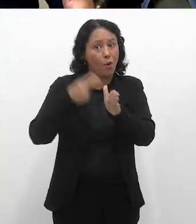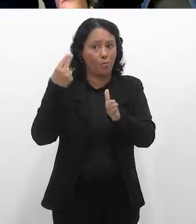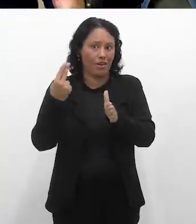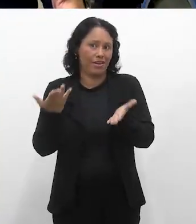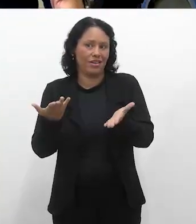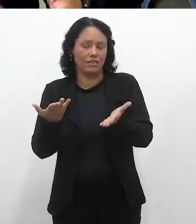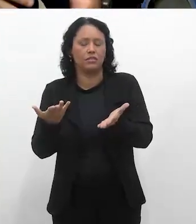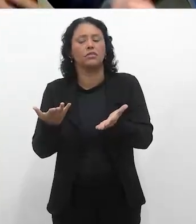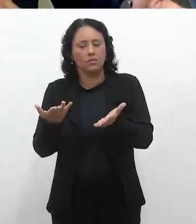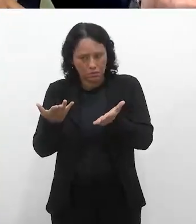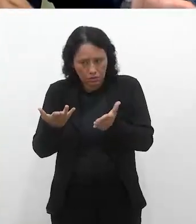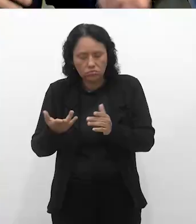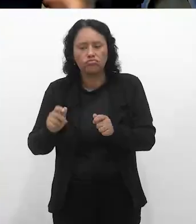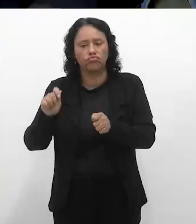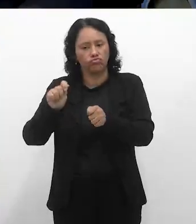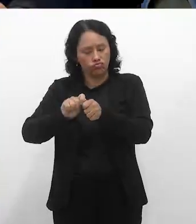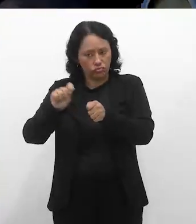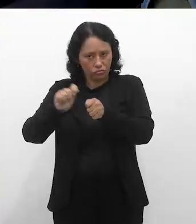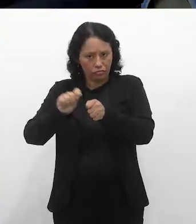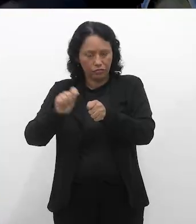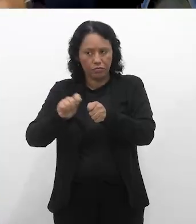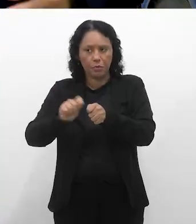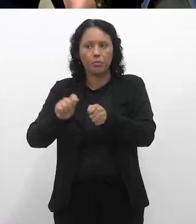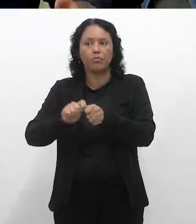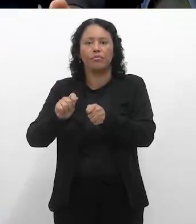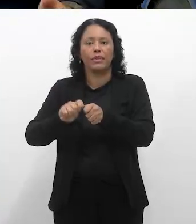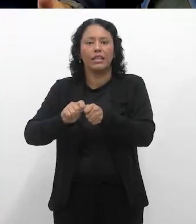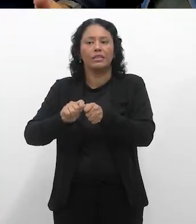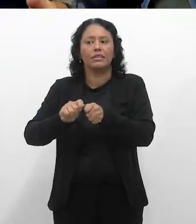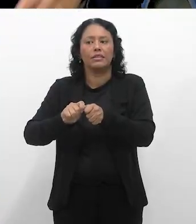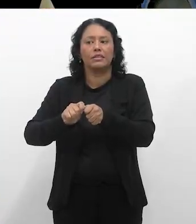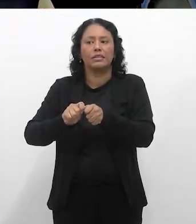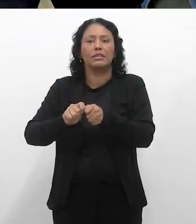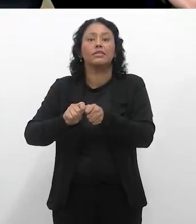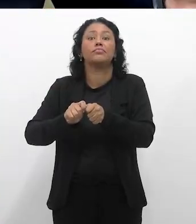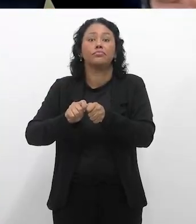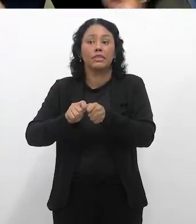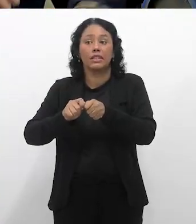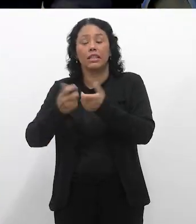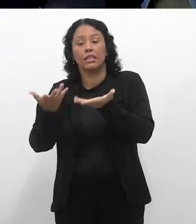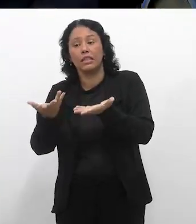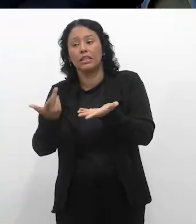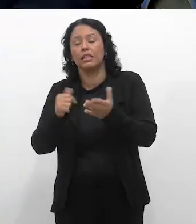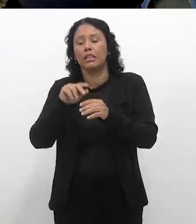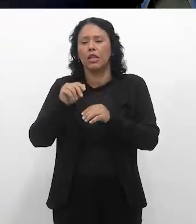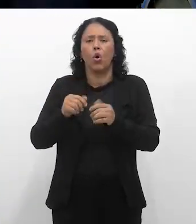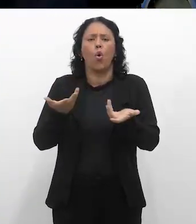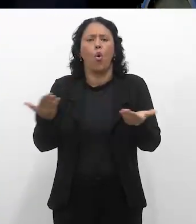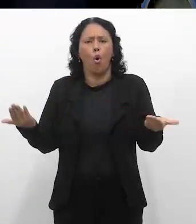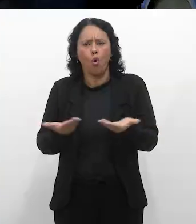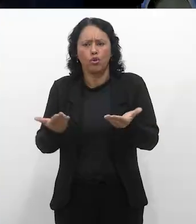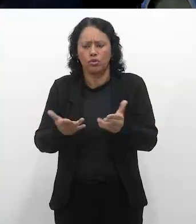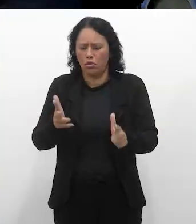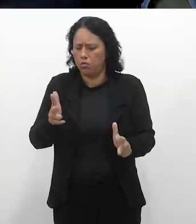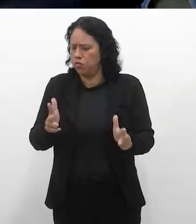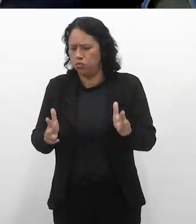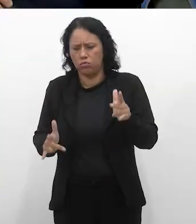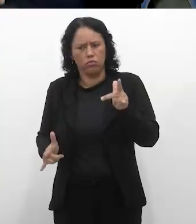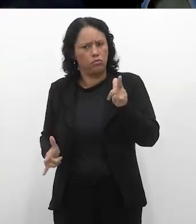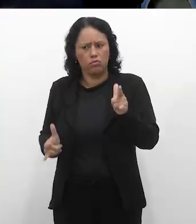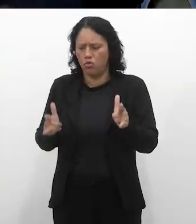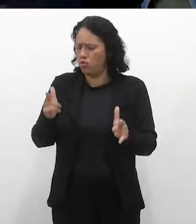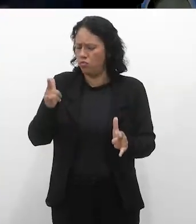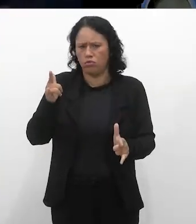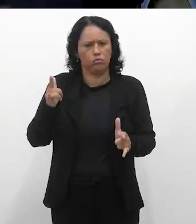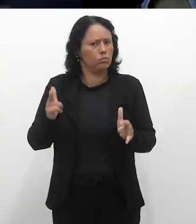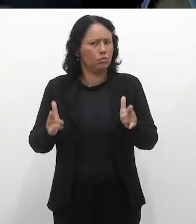precisava operar mesmo. A gente fez a cirurgia, minimamente invasiva, laparoscopia, hoje em dia com a robótica, fundamental.